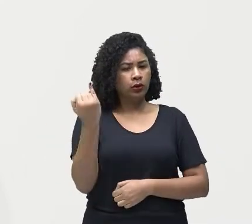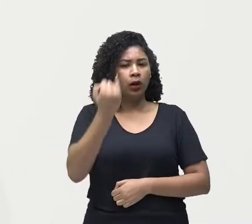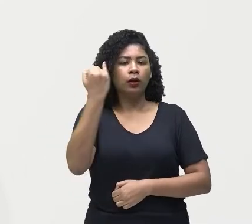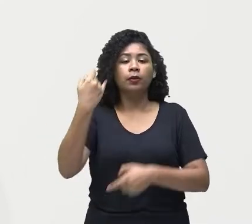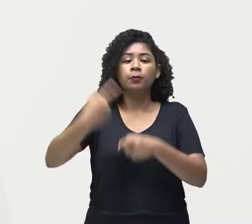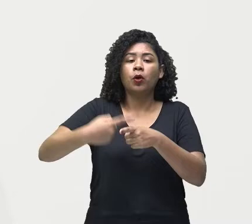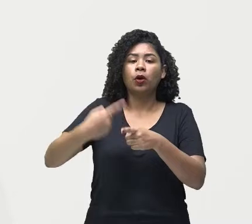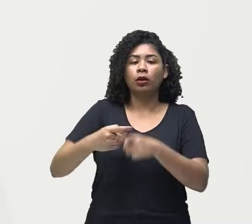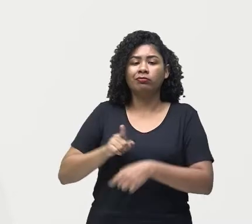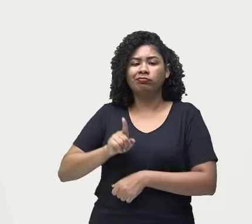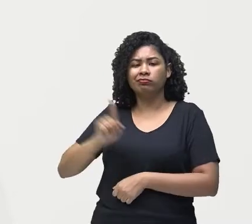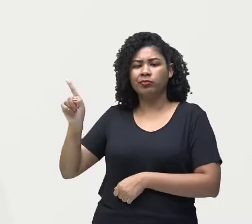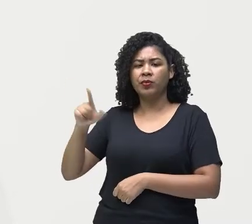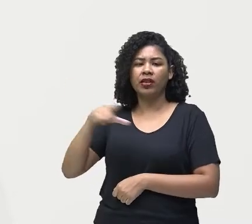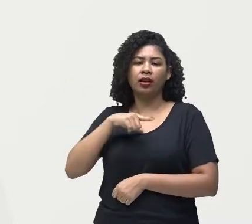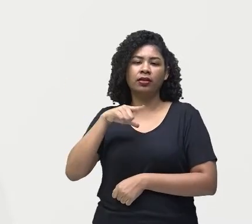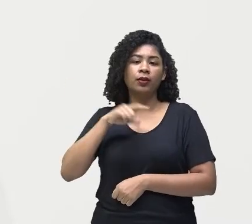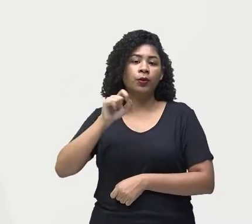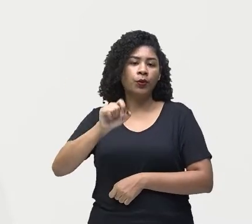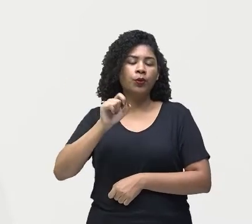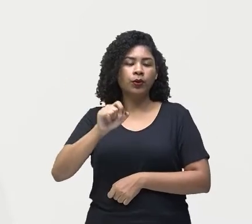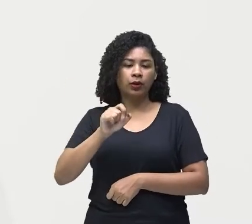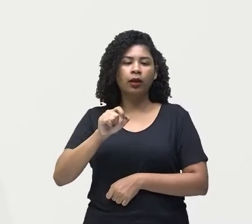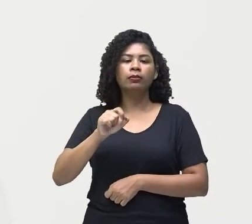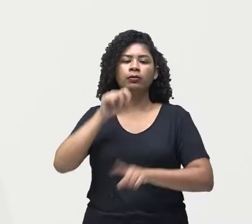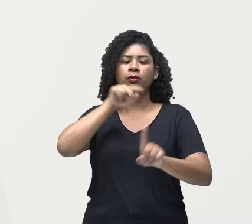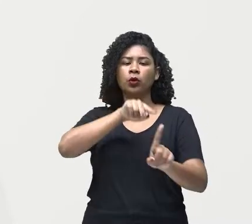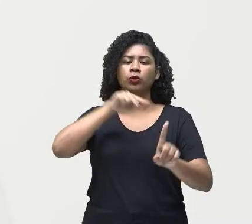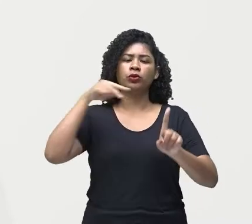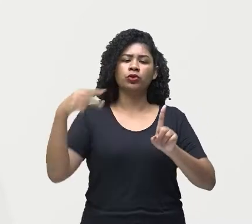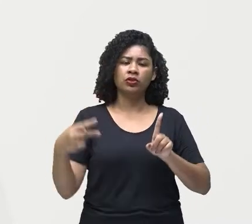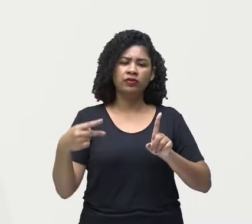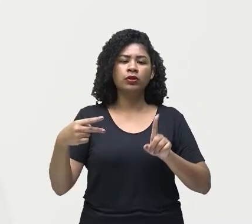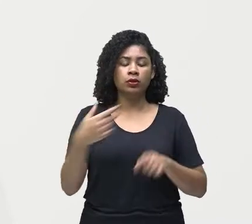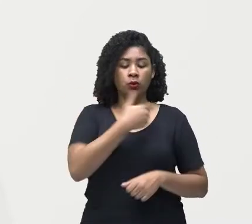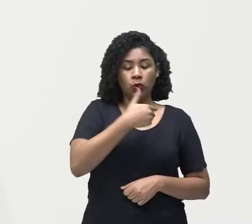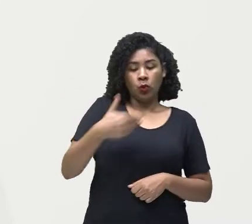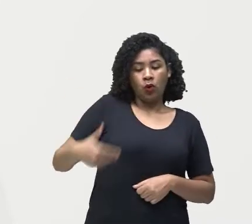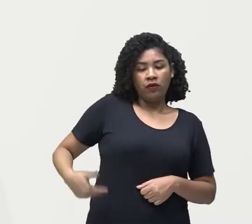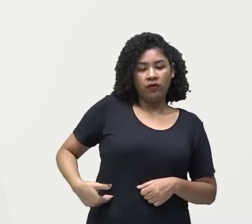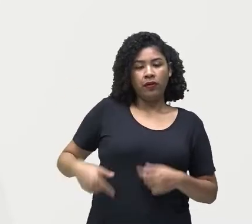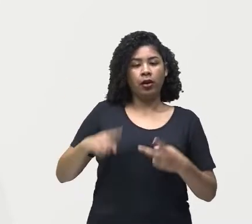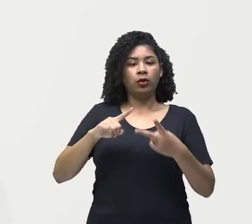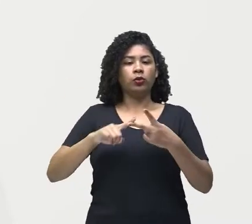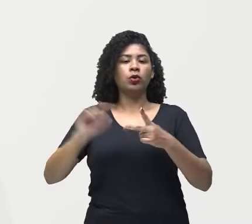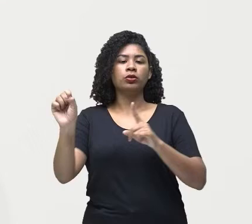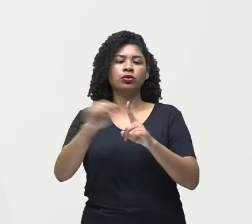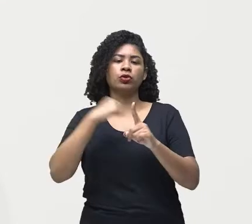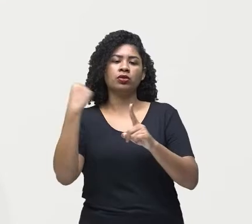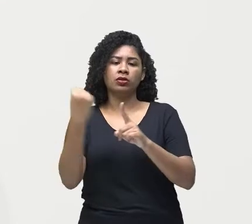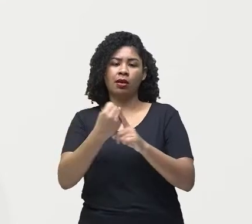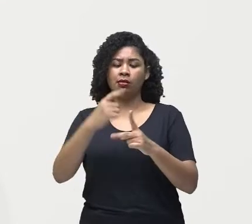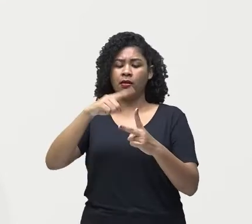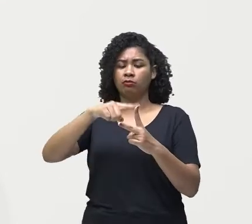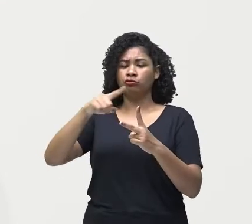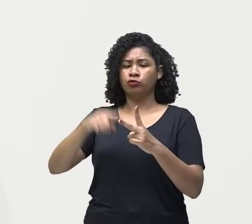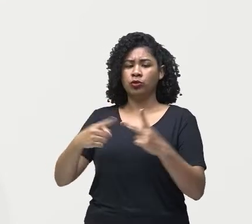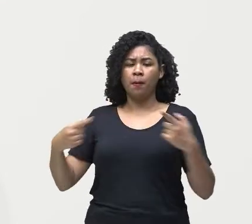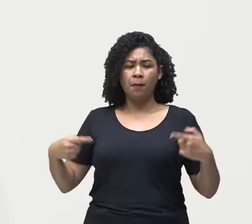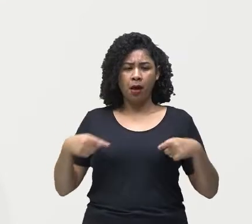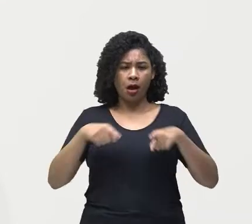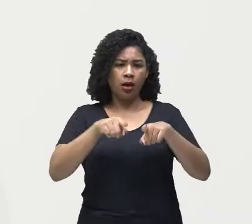necessária uma abordagem integrada com governos e sociedade, trabalhando juntos